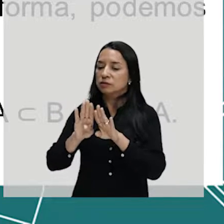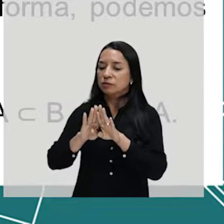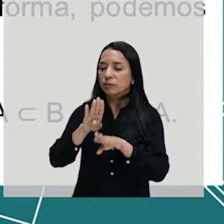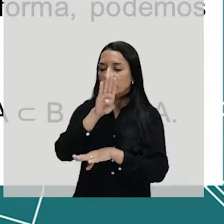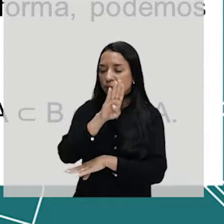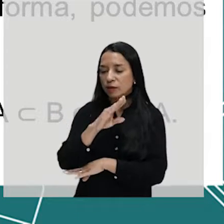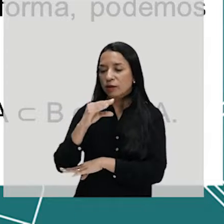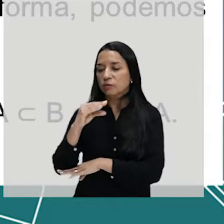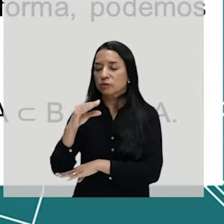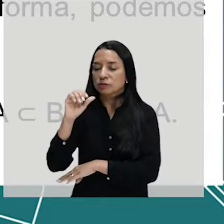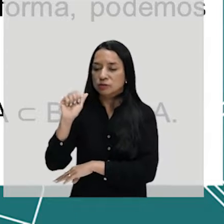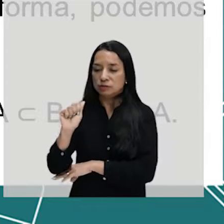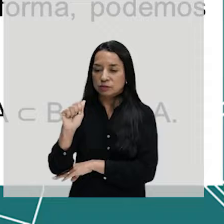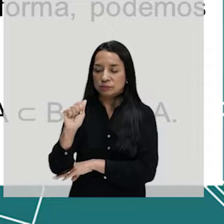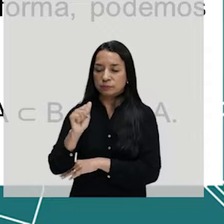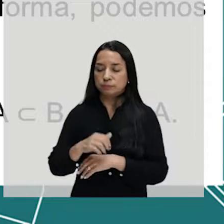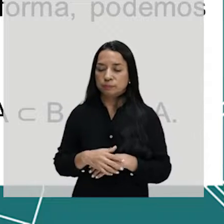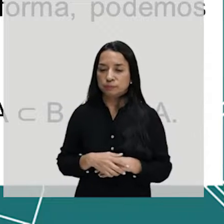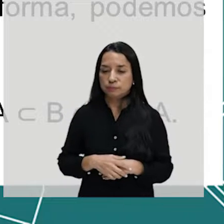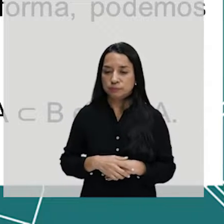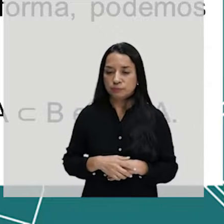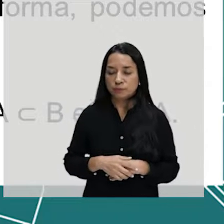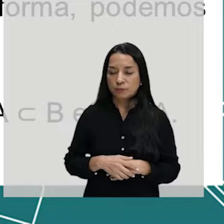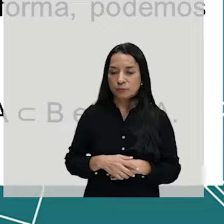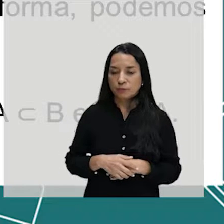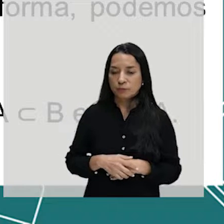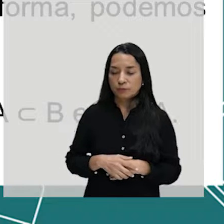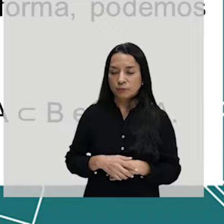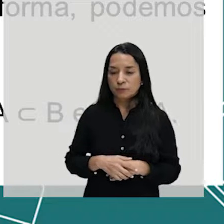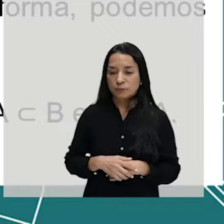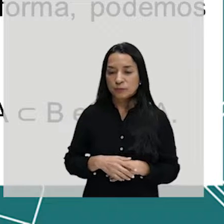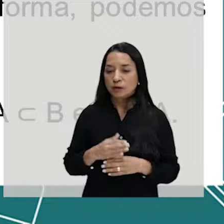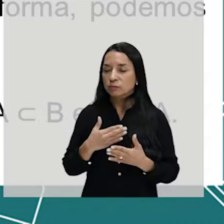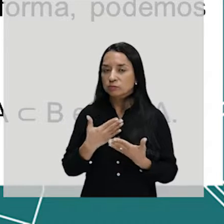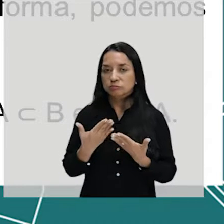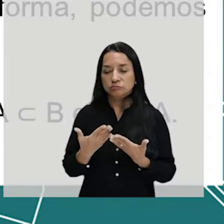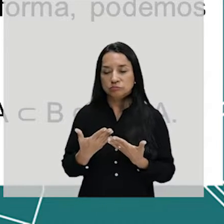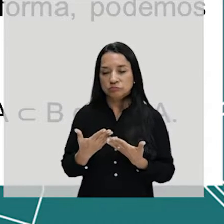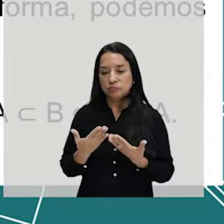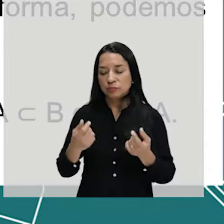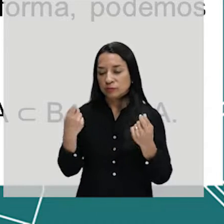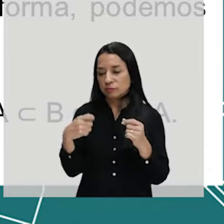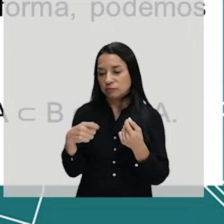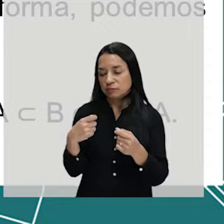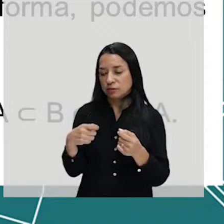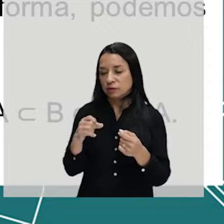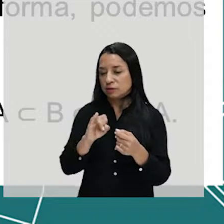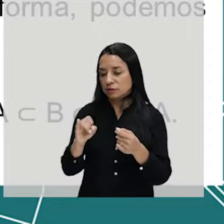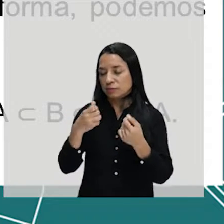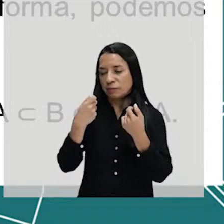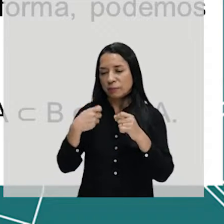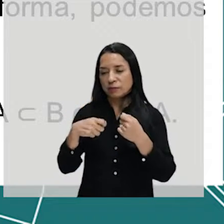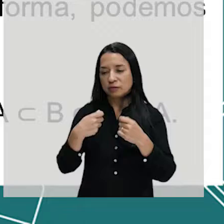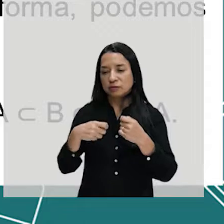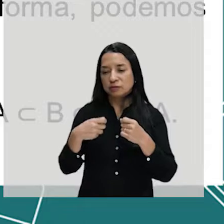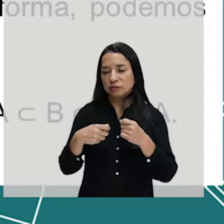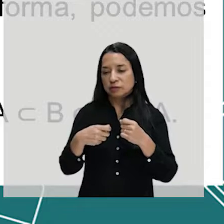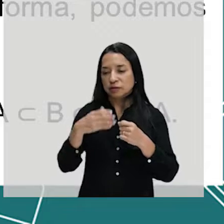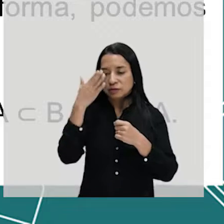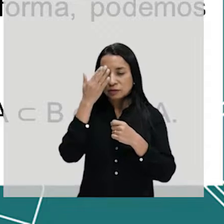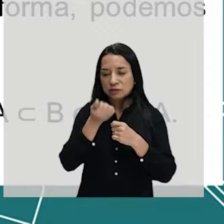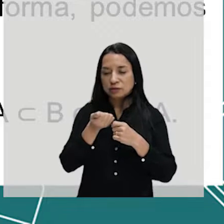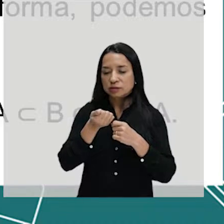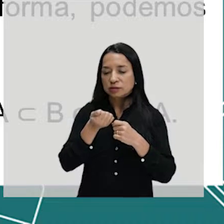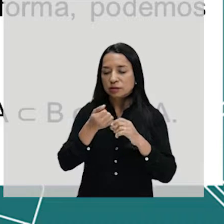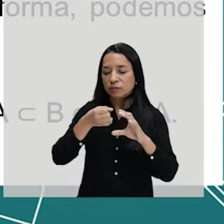o b Está contido no Ar Tá bom então todas as vezes que você precisar né identificar